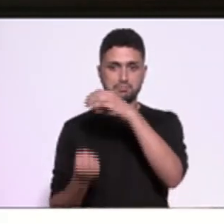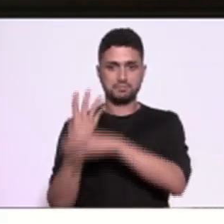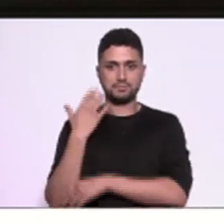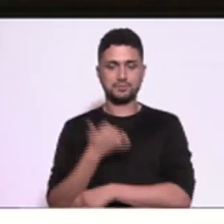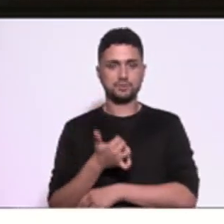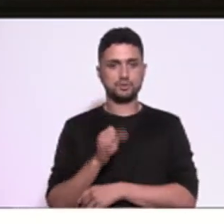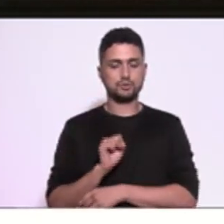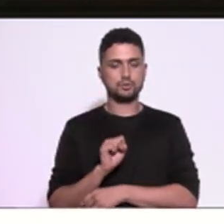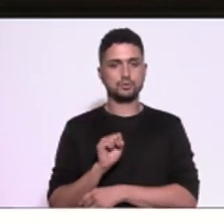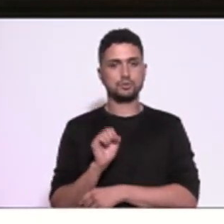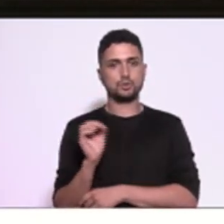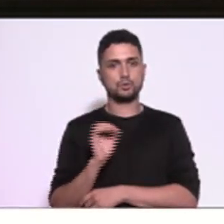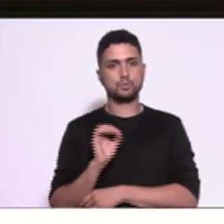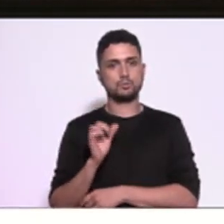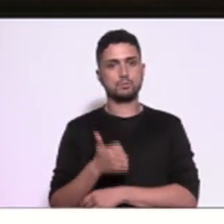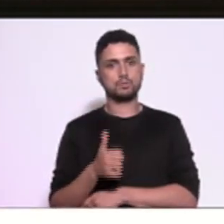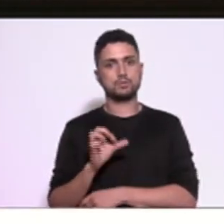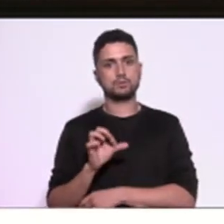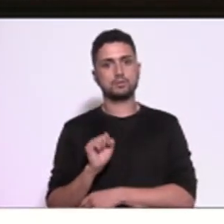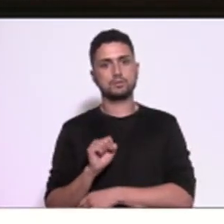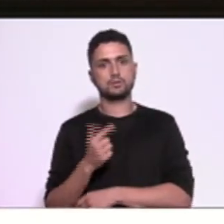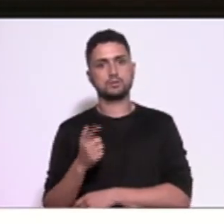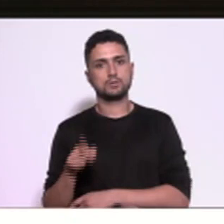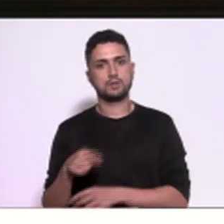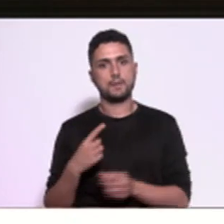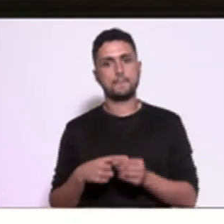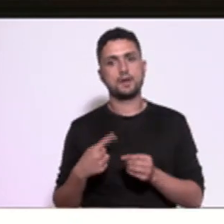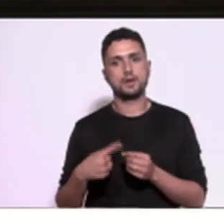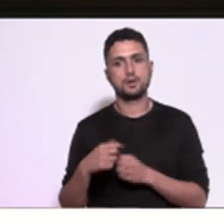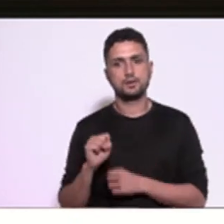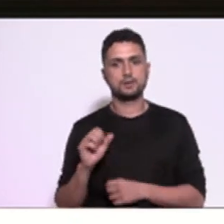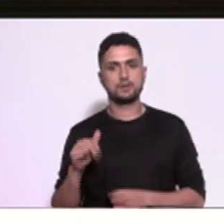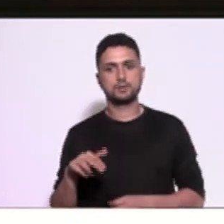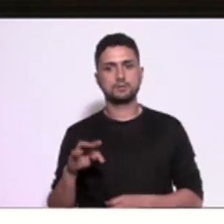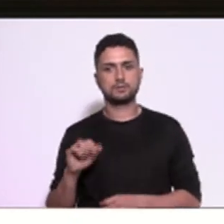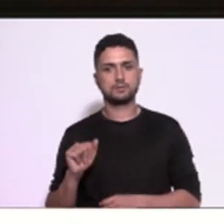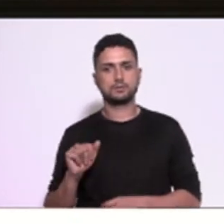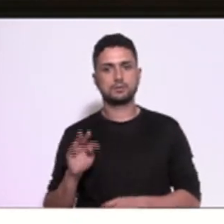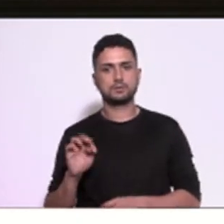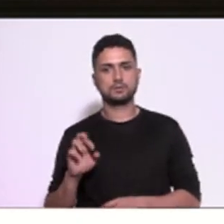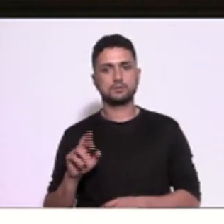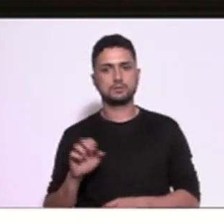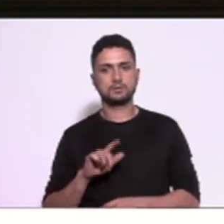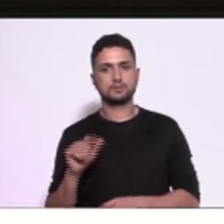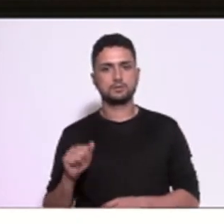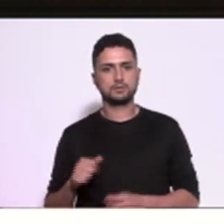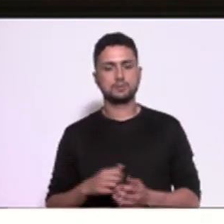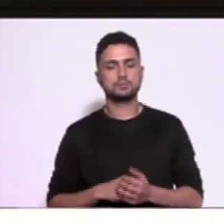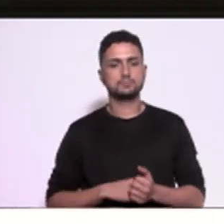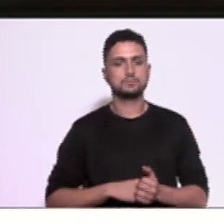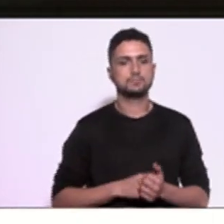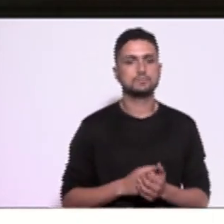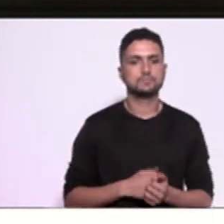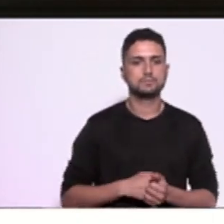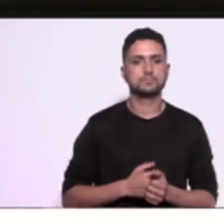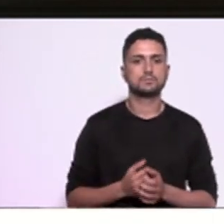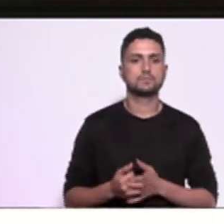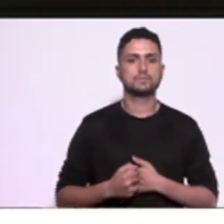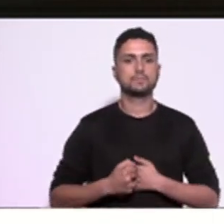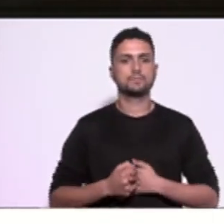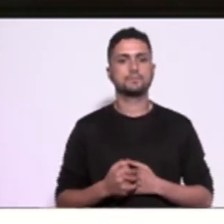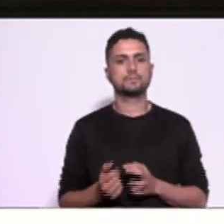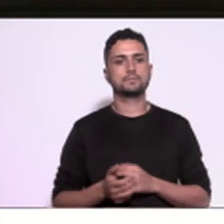de 1982, no bairro de Santa Teresa, hoje o museu integra o Instituto Brasileiro